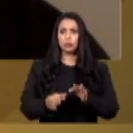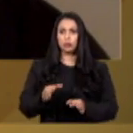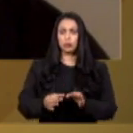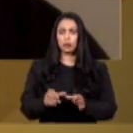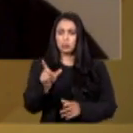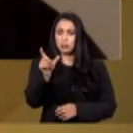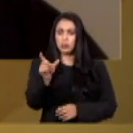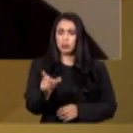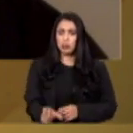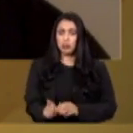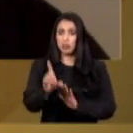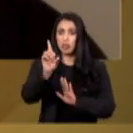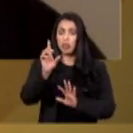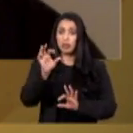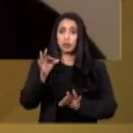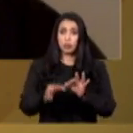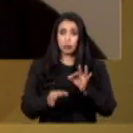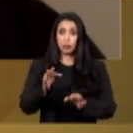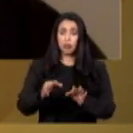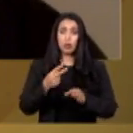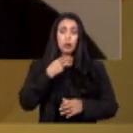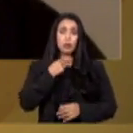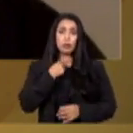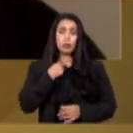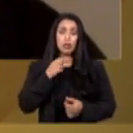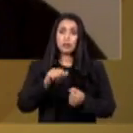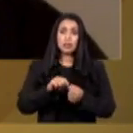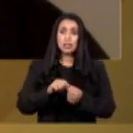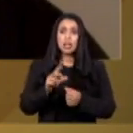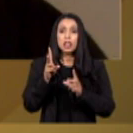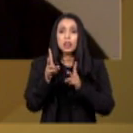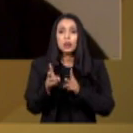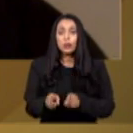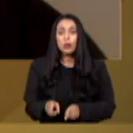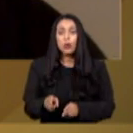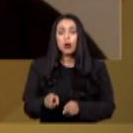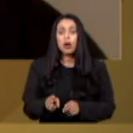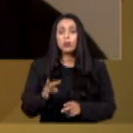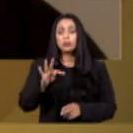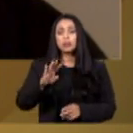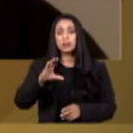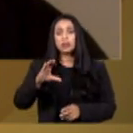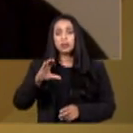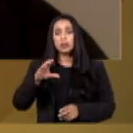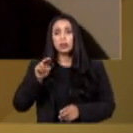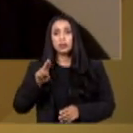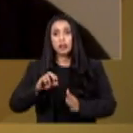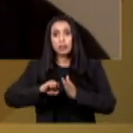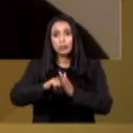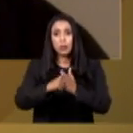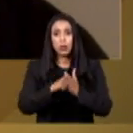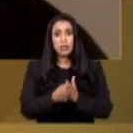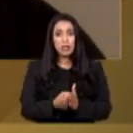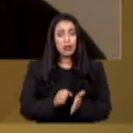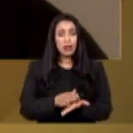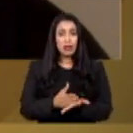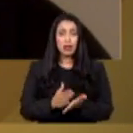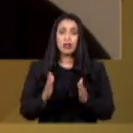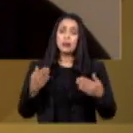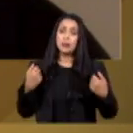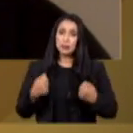personalidade e não pode fazer o que eu fiz acontecer no face e obrigadão estará no incidente de desconsideração